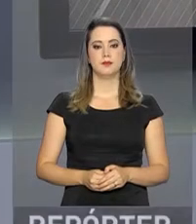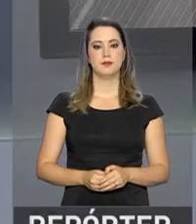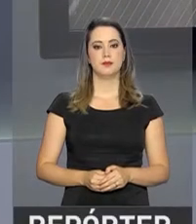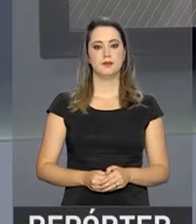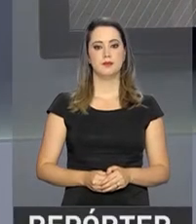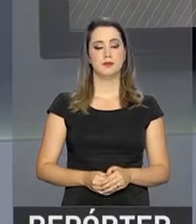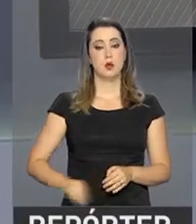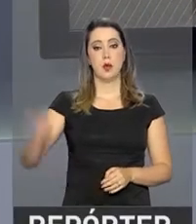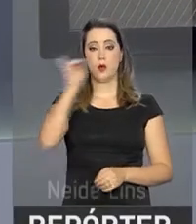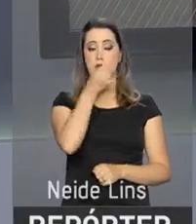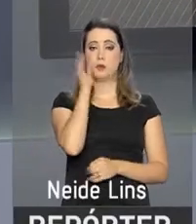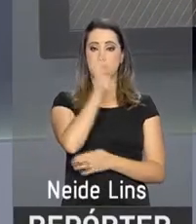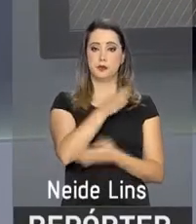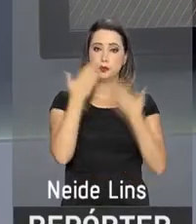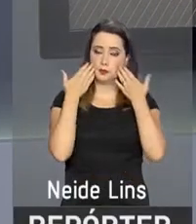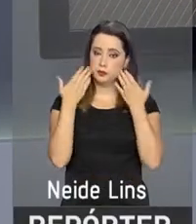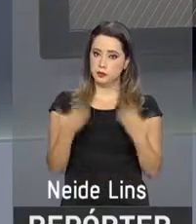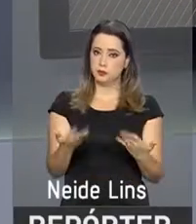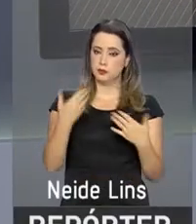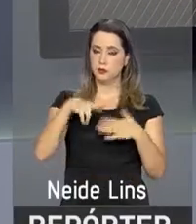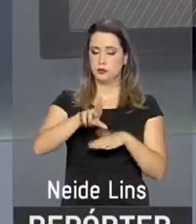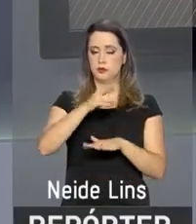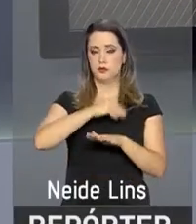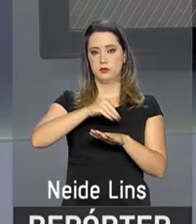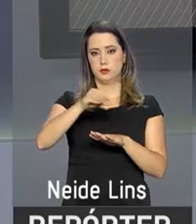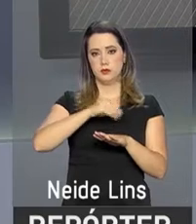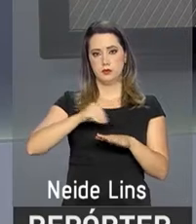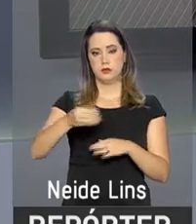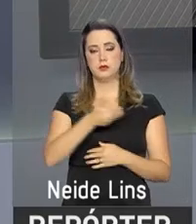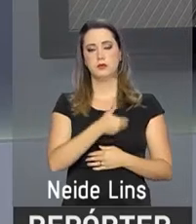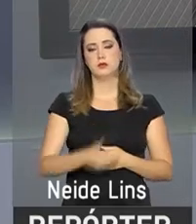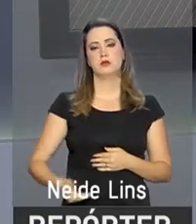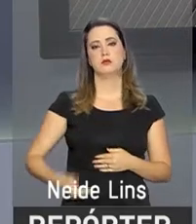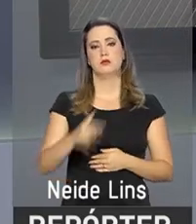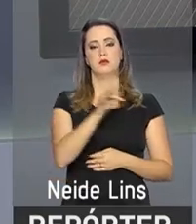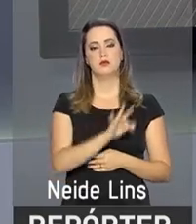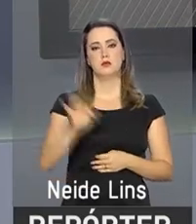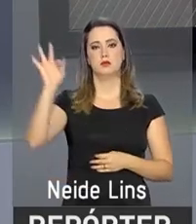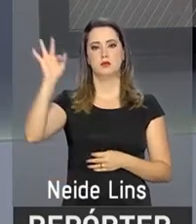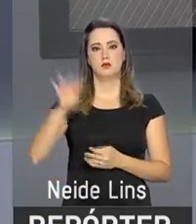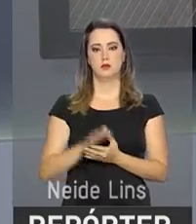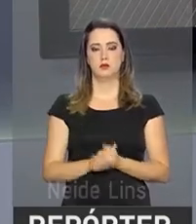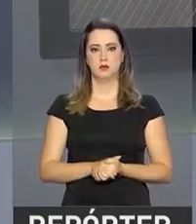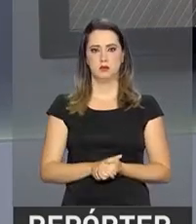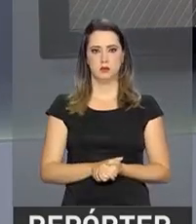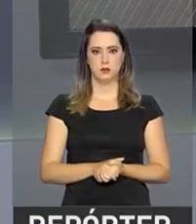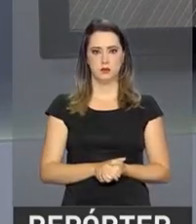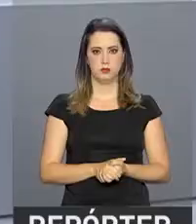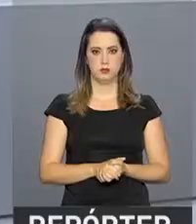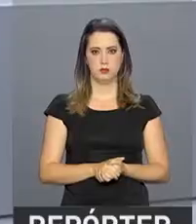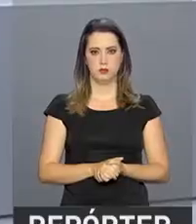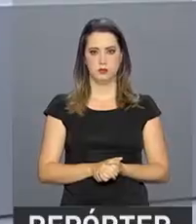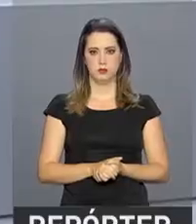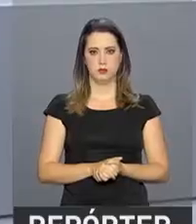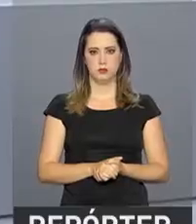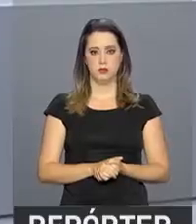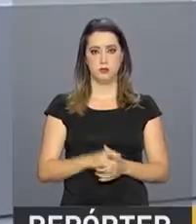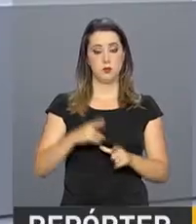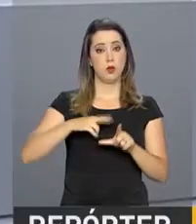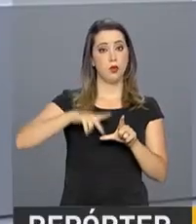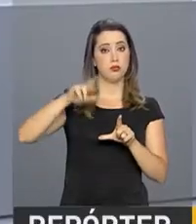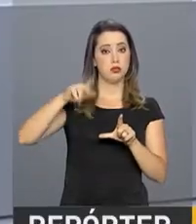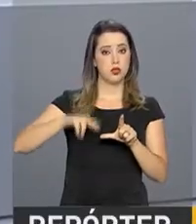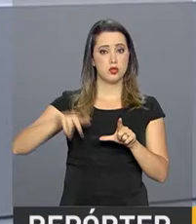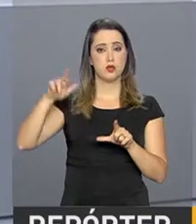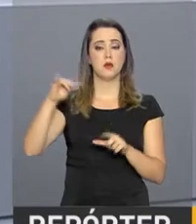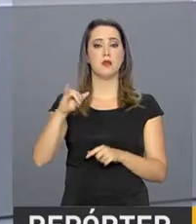olá boa tarde começa agora mais uma edição do repórter nbr com as notícias do governo federal o índice de atividade